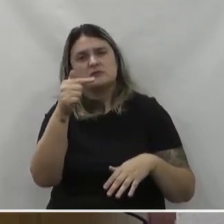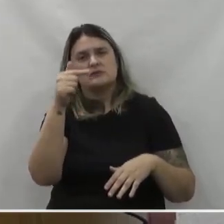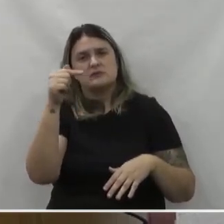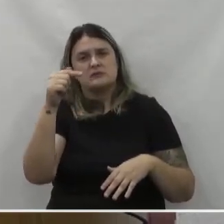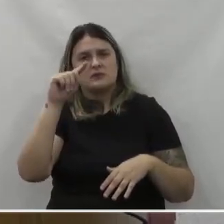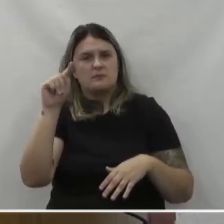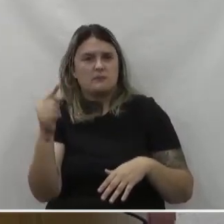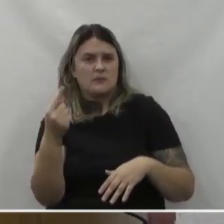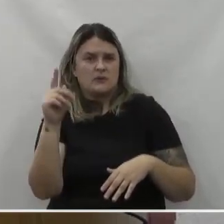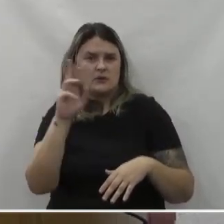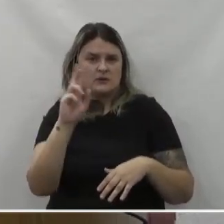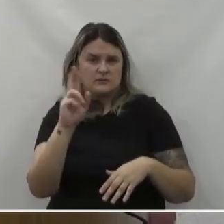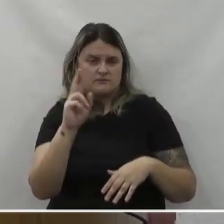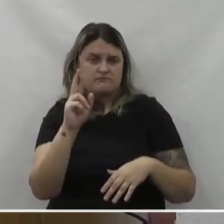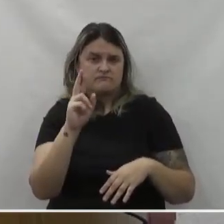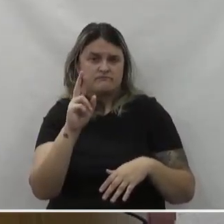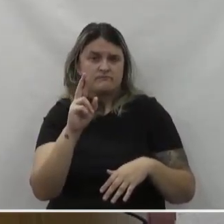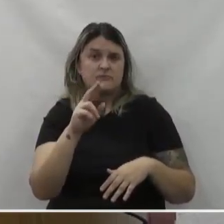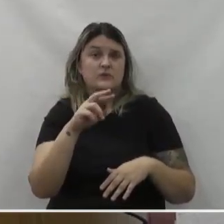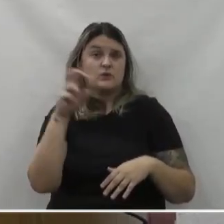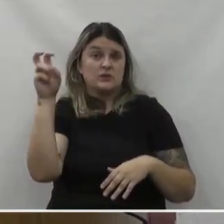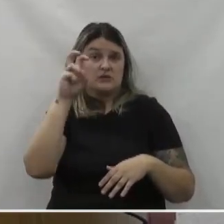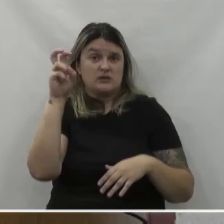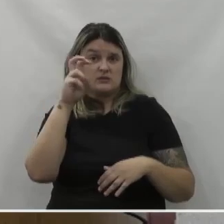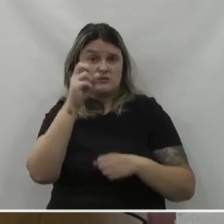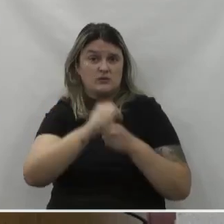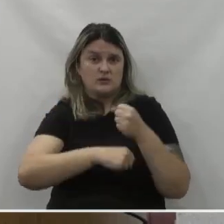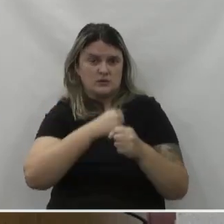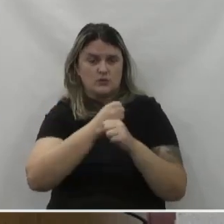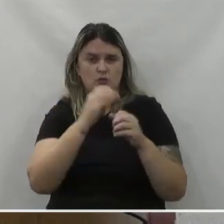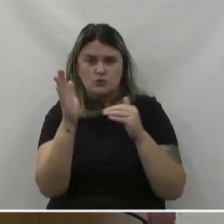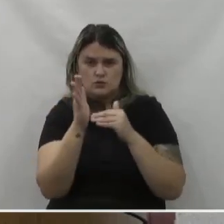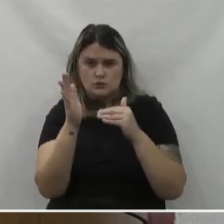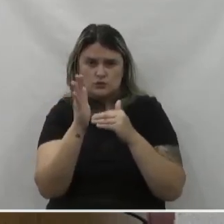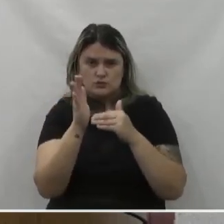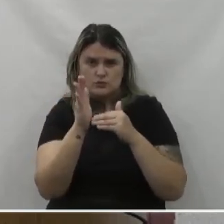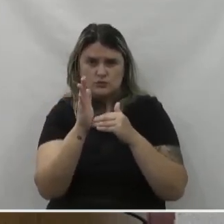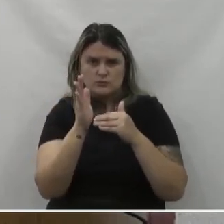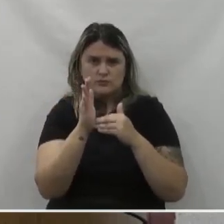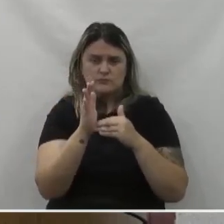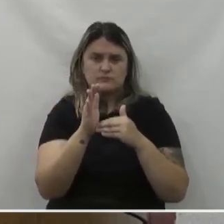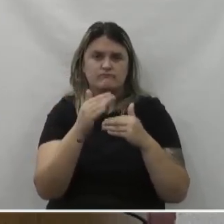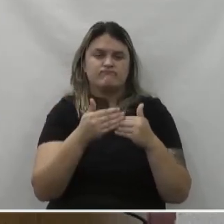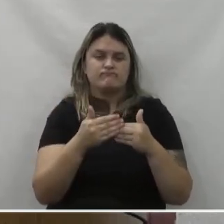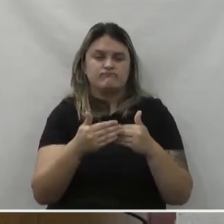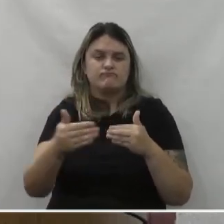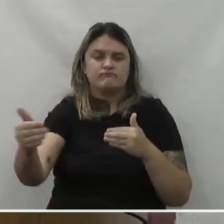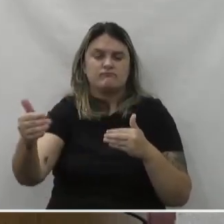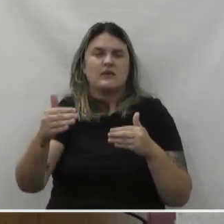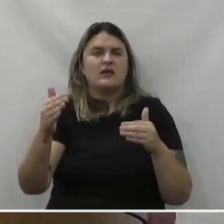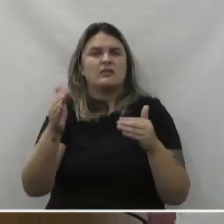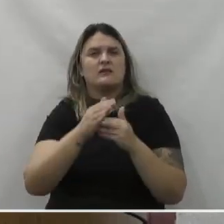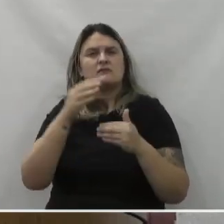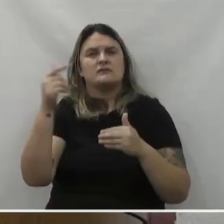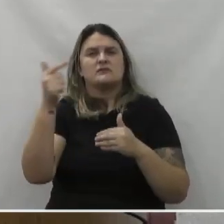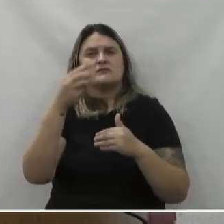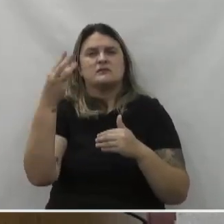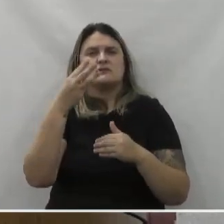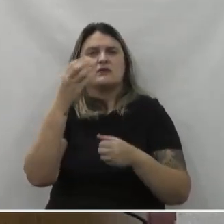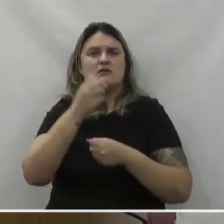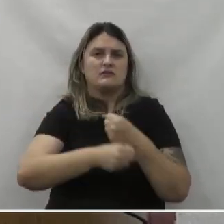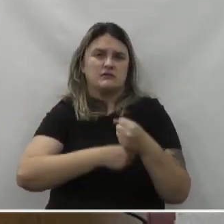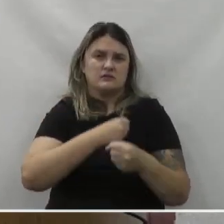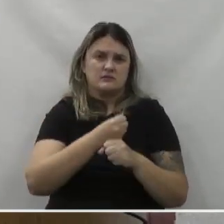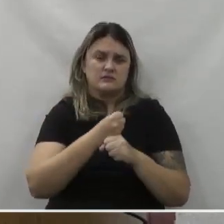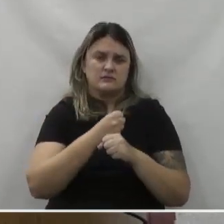R$277 mil. E lá no 5º ano, que é onde que é o grosso, que daí se estende até o 23º ano,